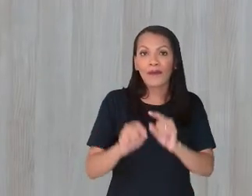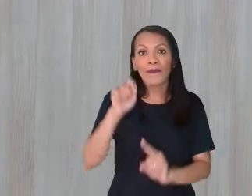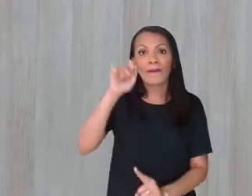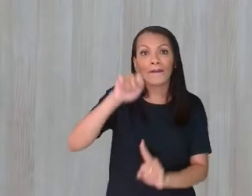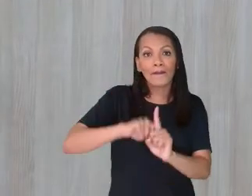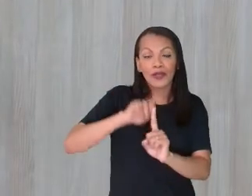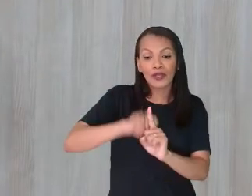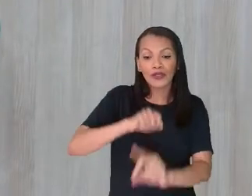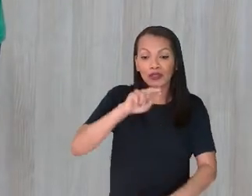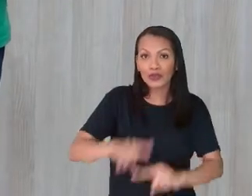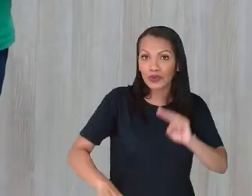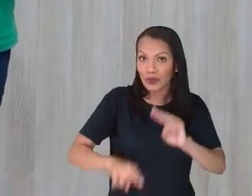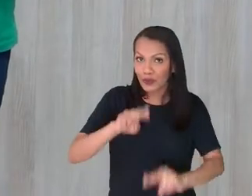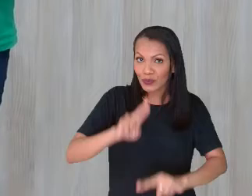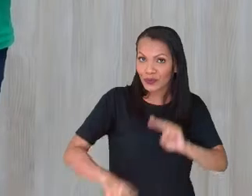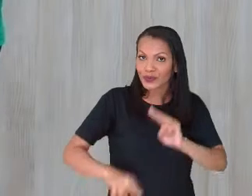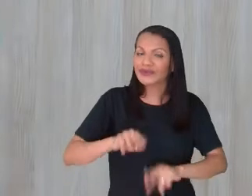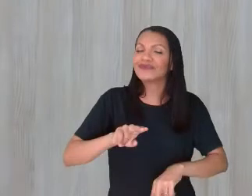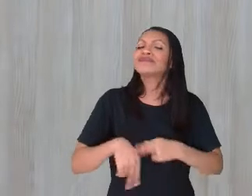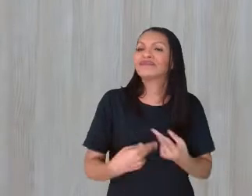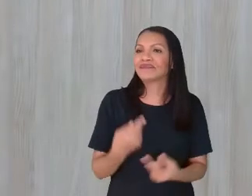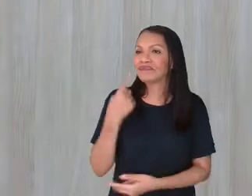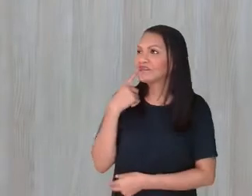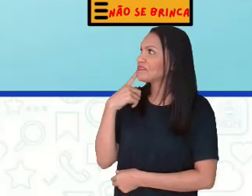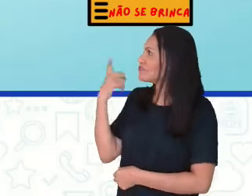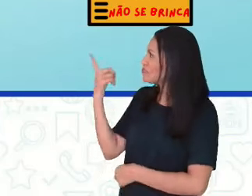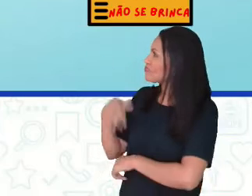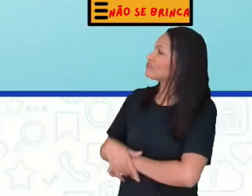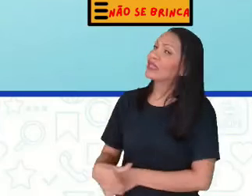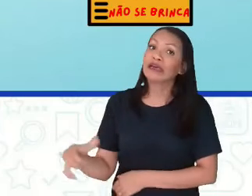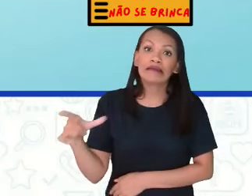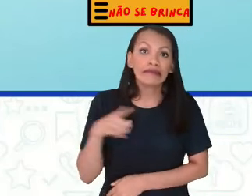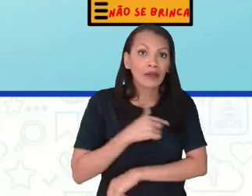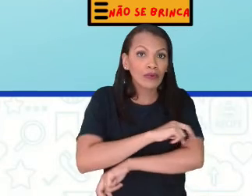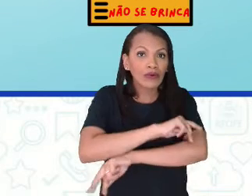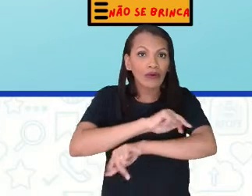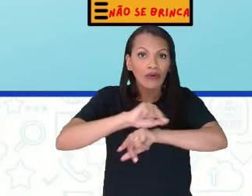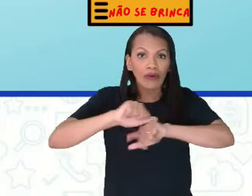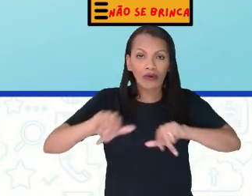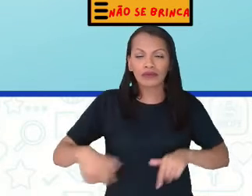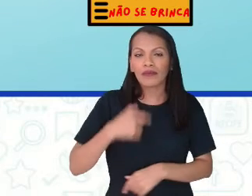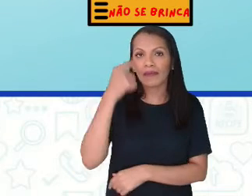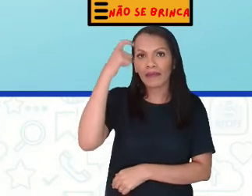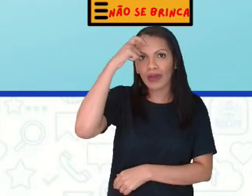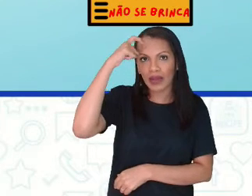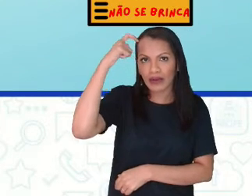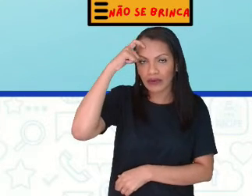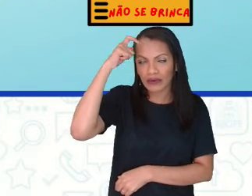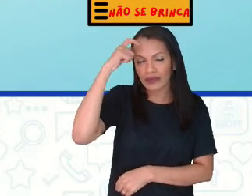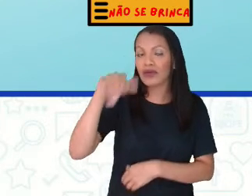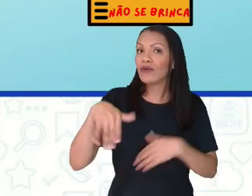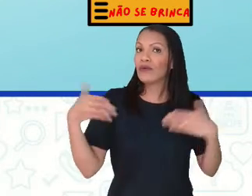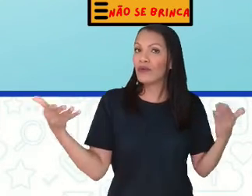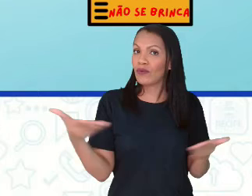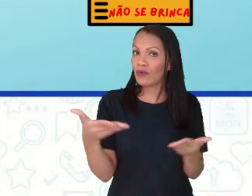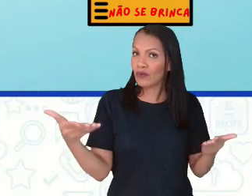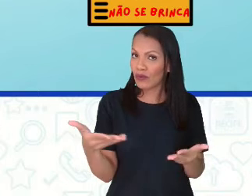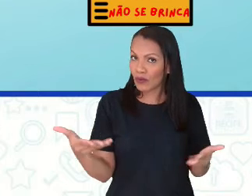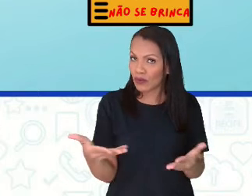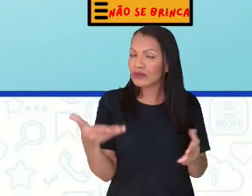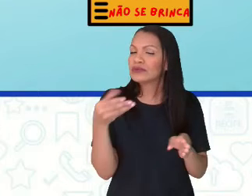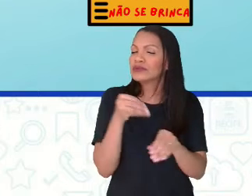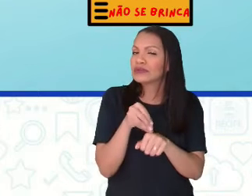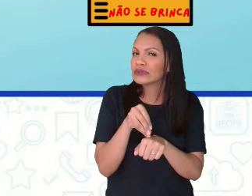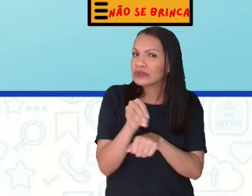de junho. No mês de junho, nós temos muitas coisas em relação à conscientização, mas hoje vamos dar